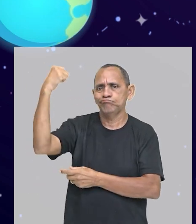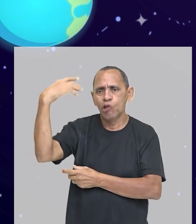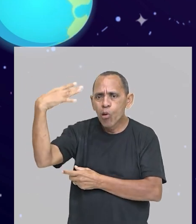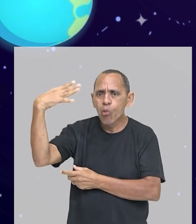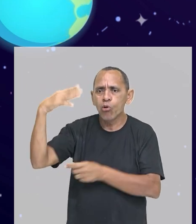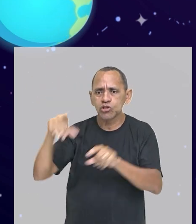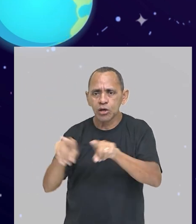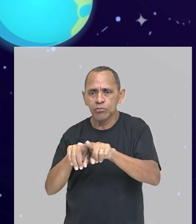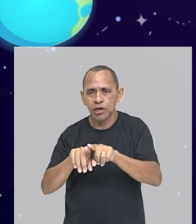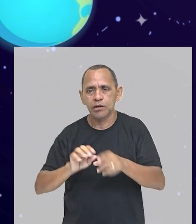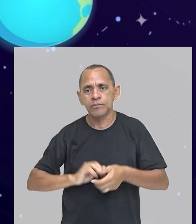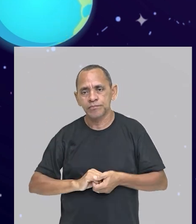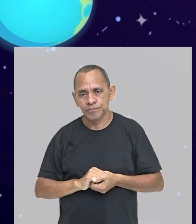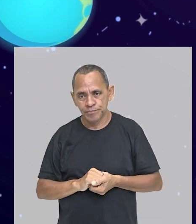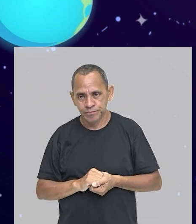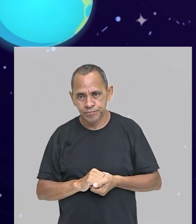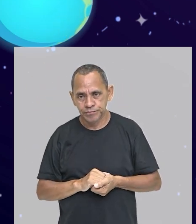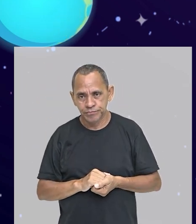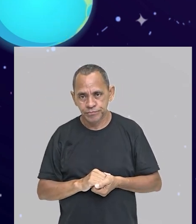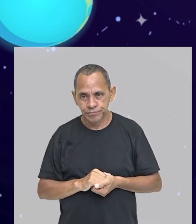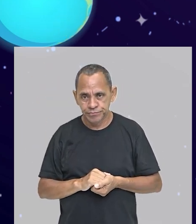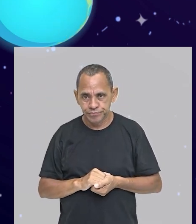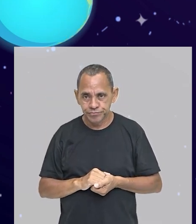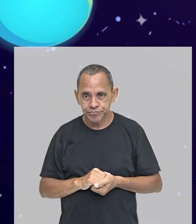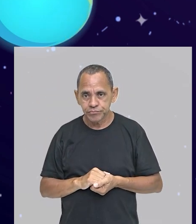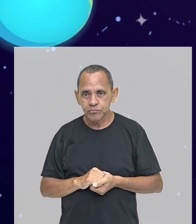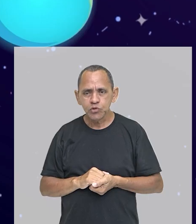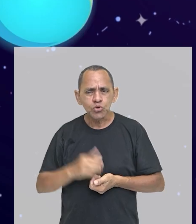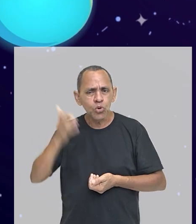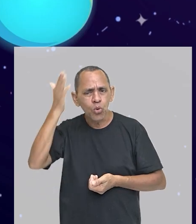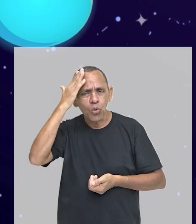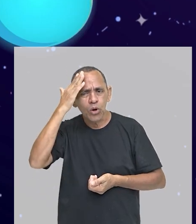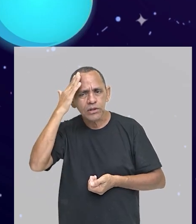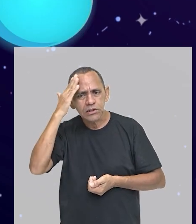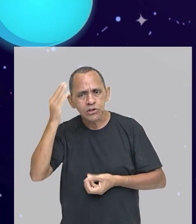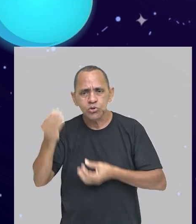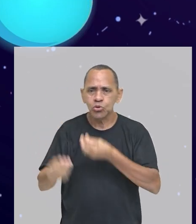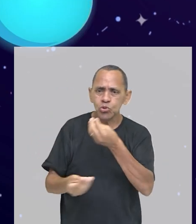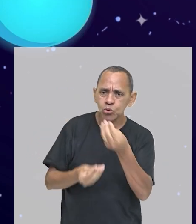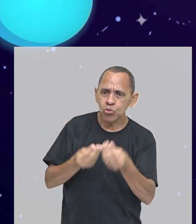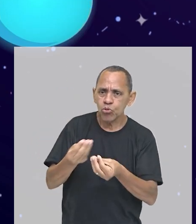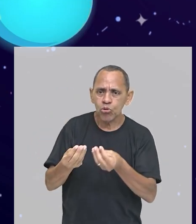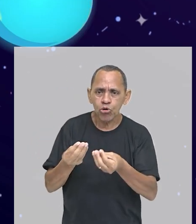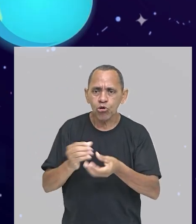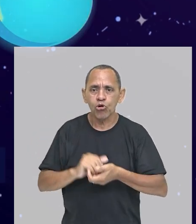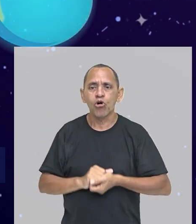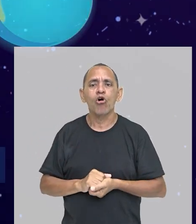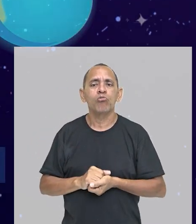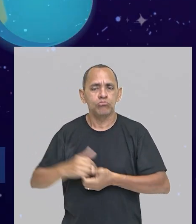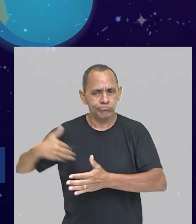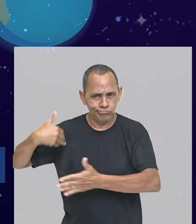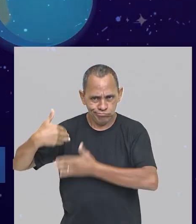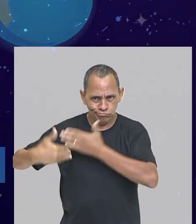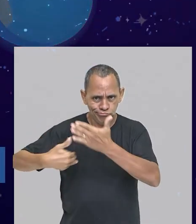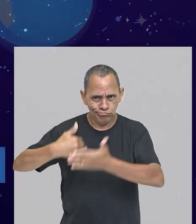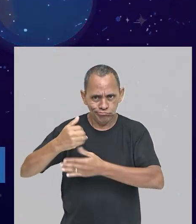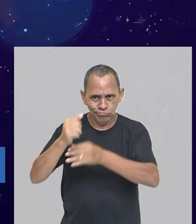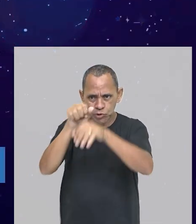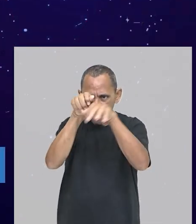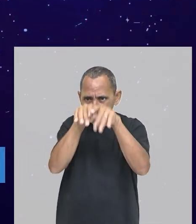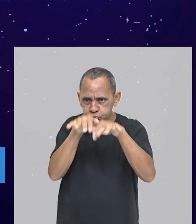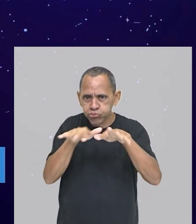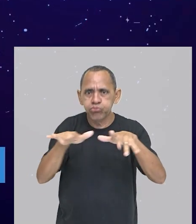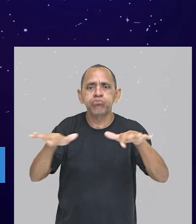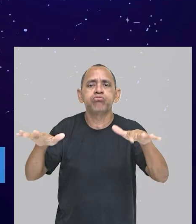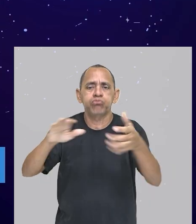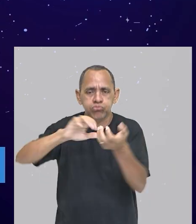revolutionize our knowledge of the cosmos. Então, conhecendo esse processo, né, de expansão do